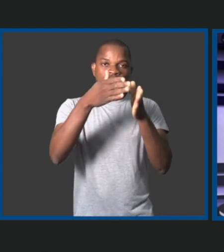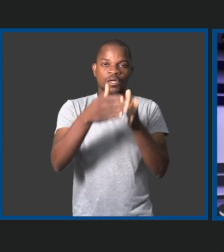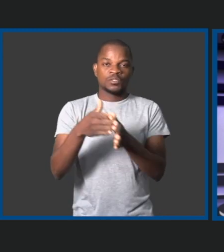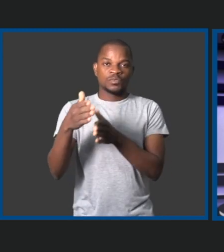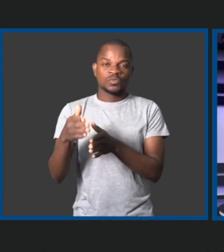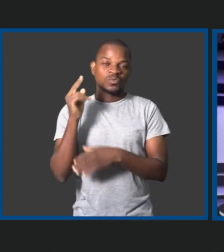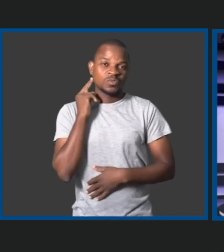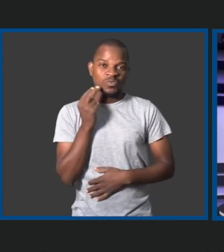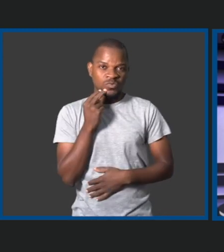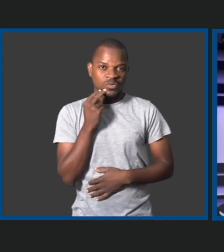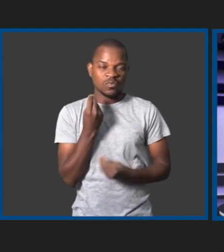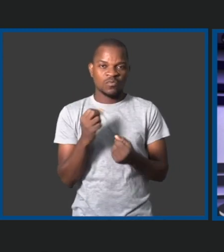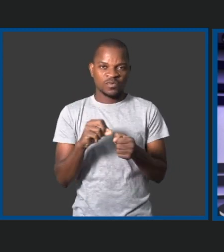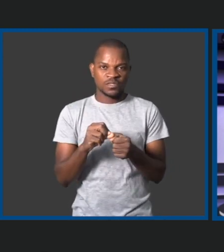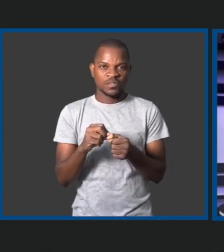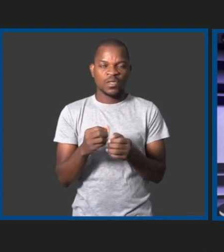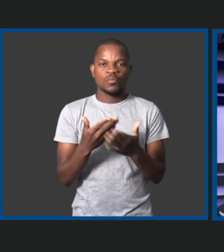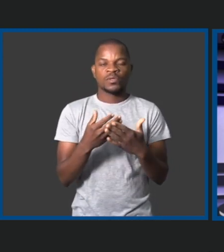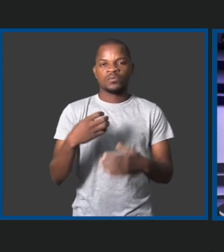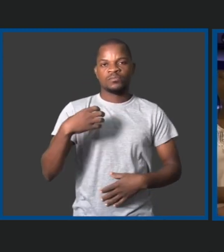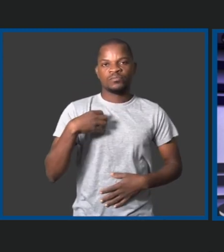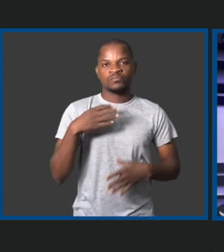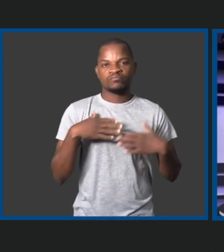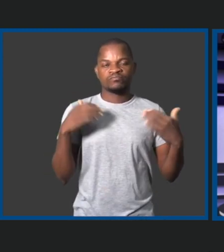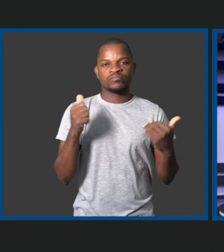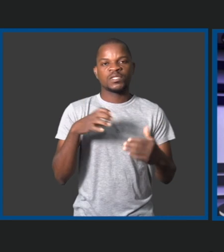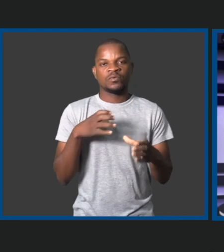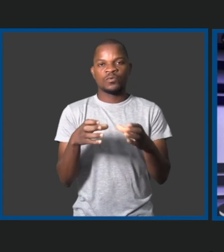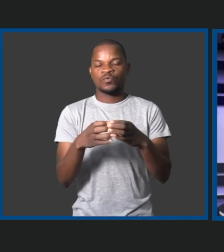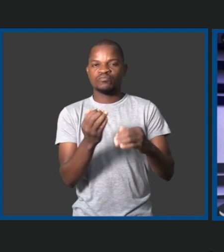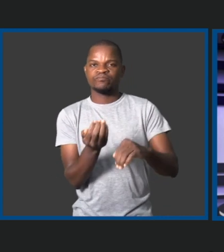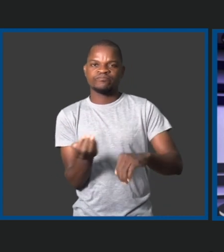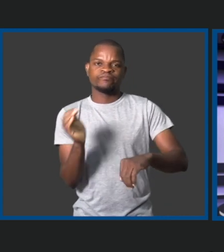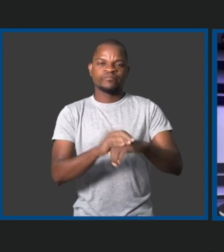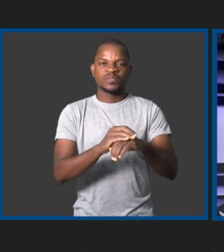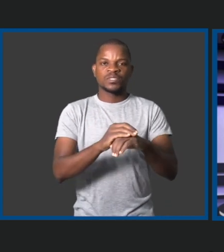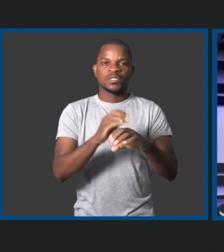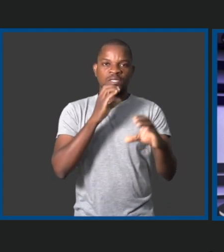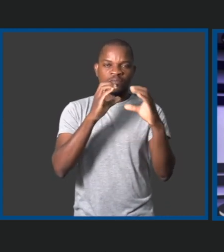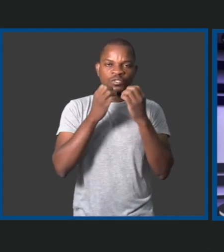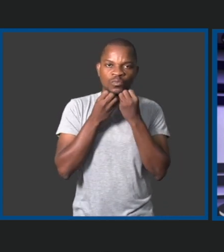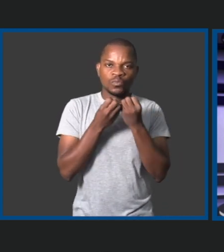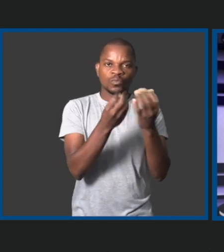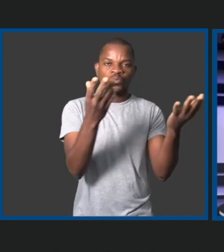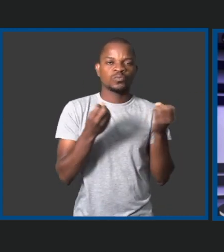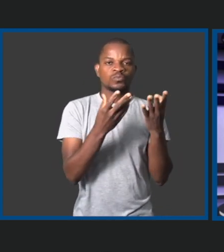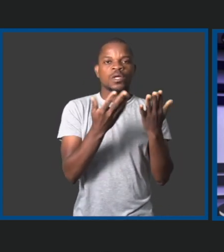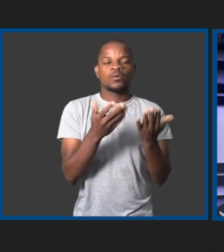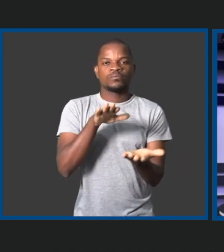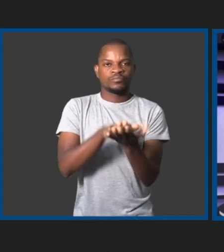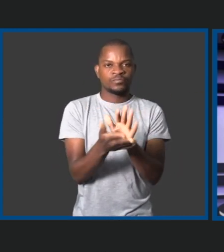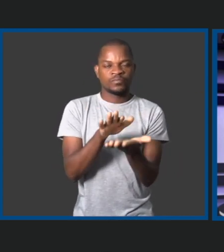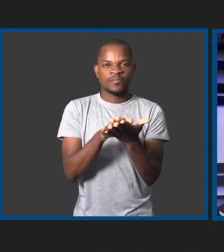deficiência auditiva, a nível do Ministério, o grupo técnico, temos um grupo técnico de comunicação e imagem, que está a